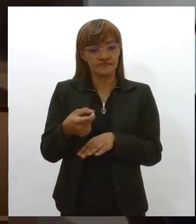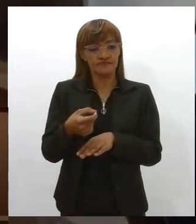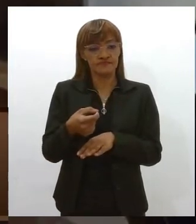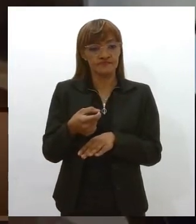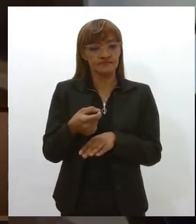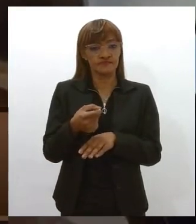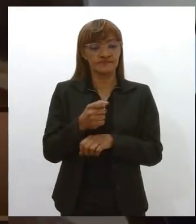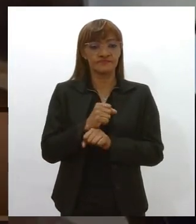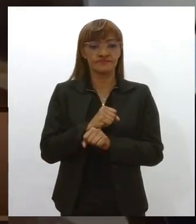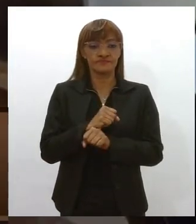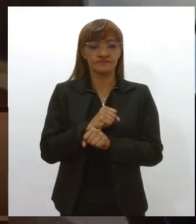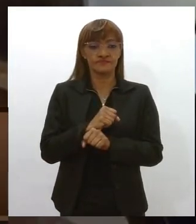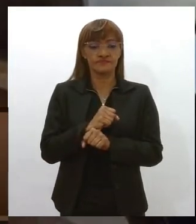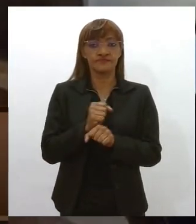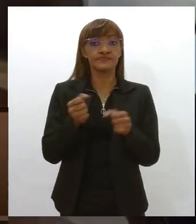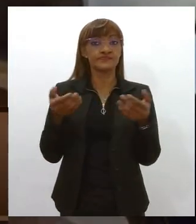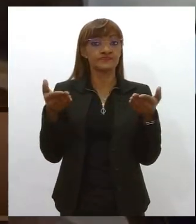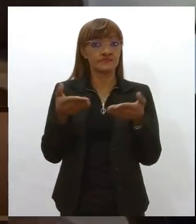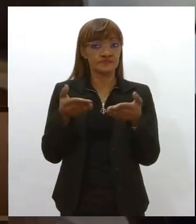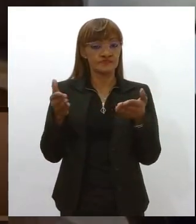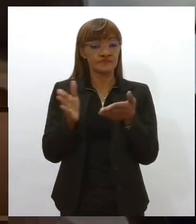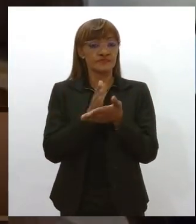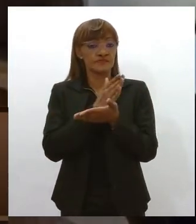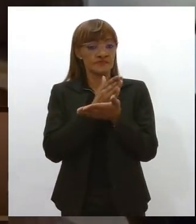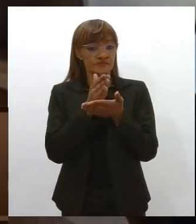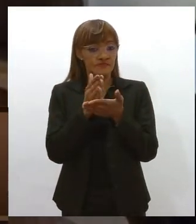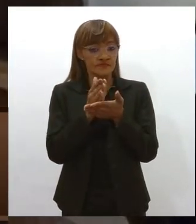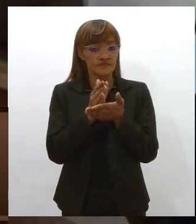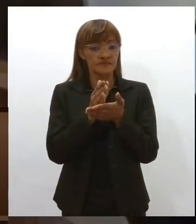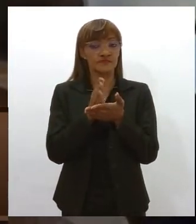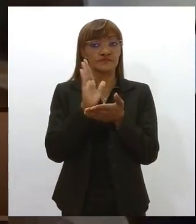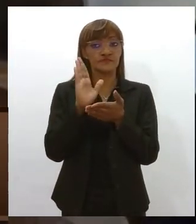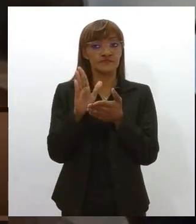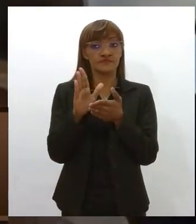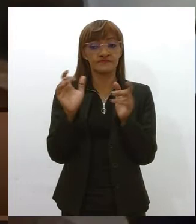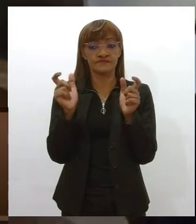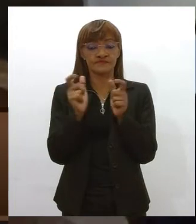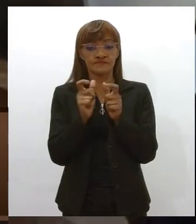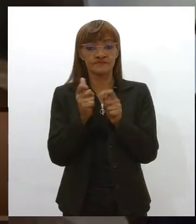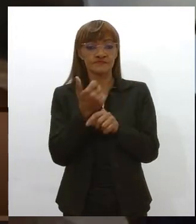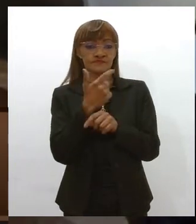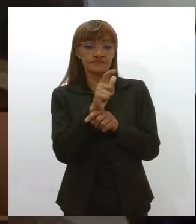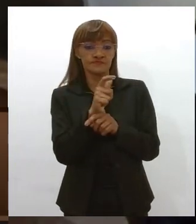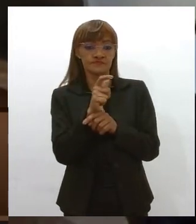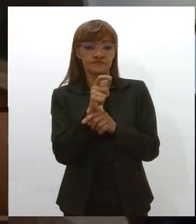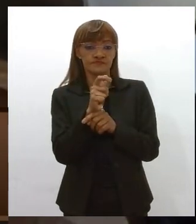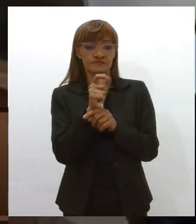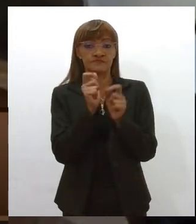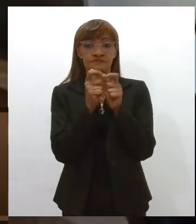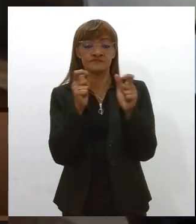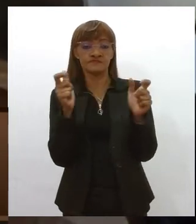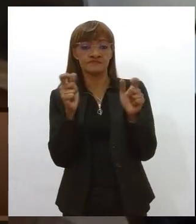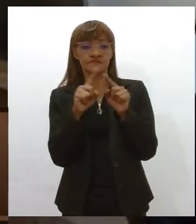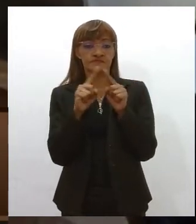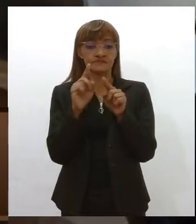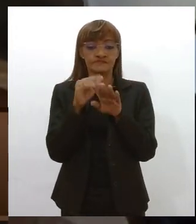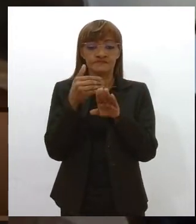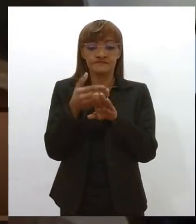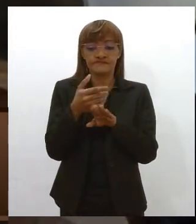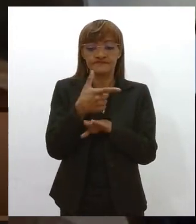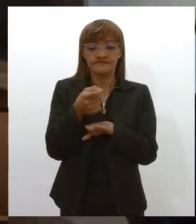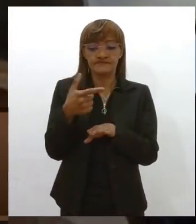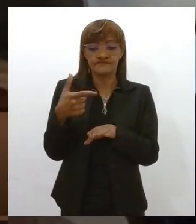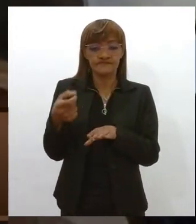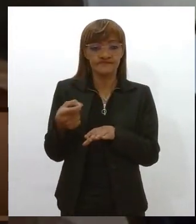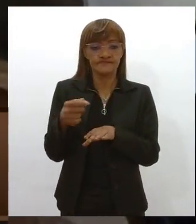que hoje, em alguns cenários, a gente diminuiu, em outros, graças a Deus, a gente aumentou. Mas até 2020, nas pouco mais de